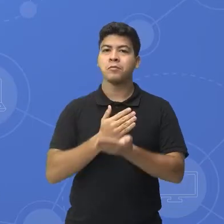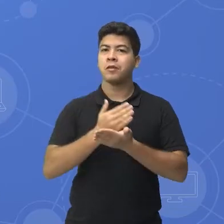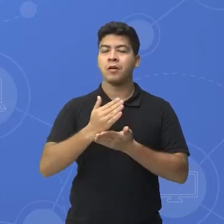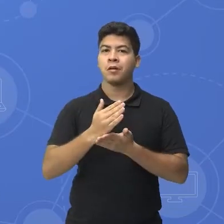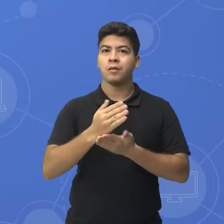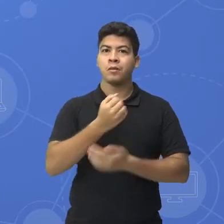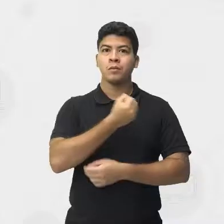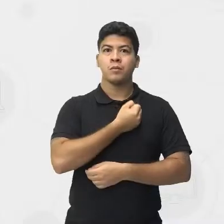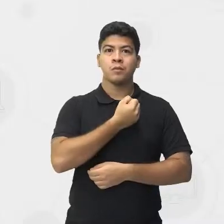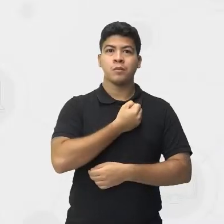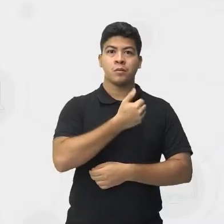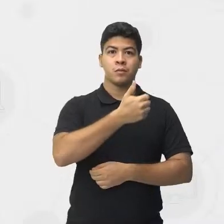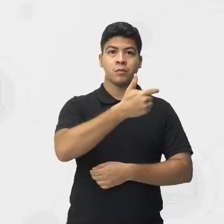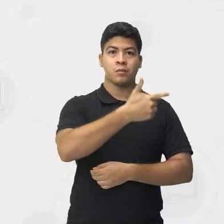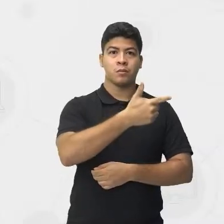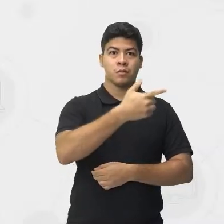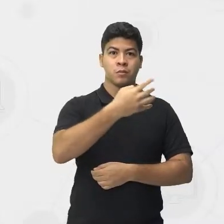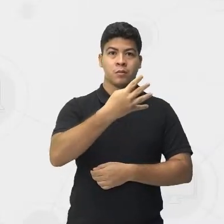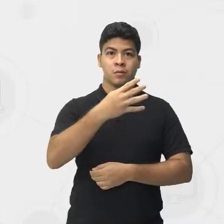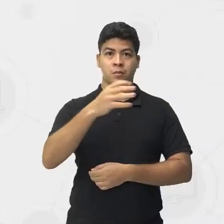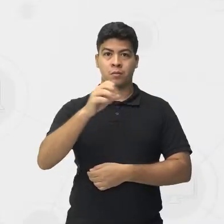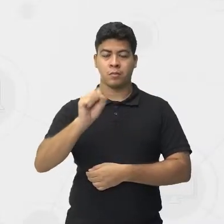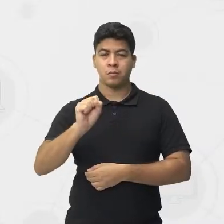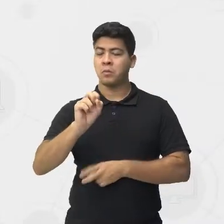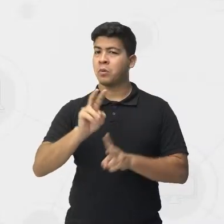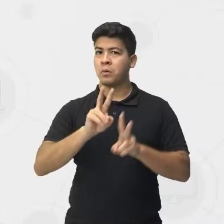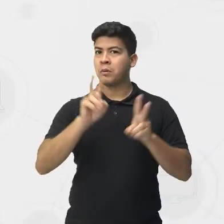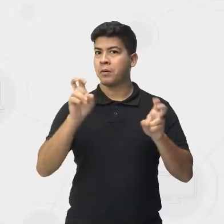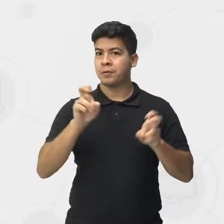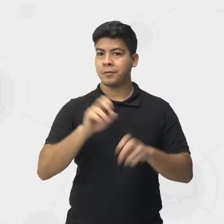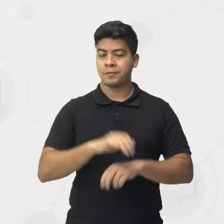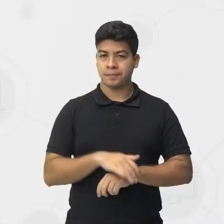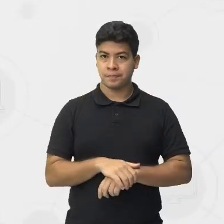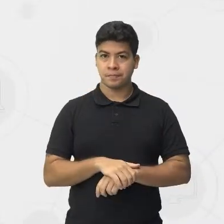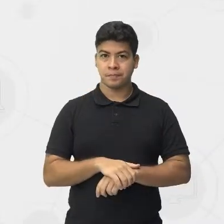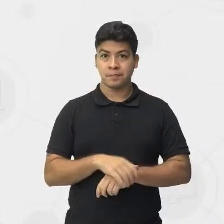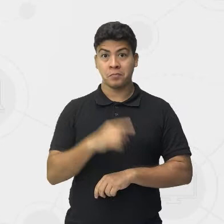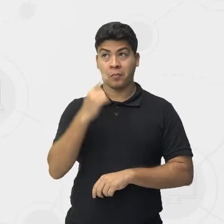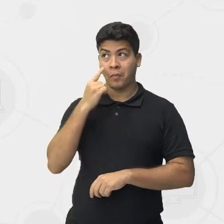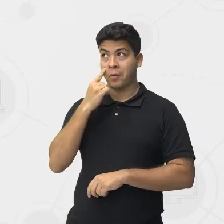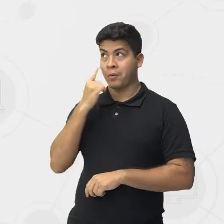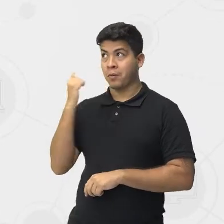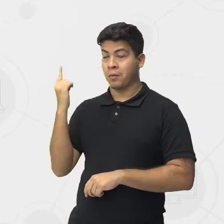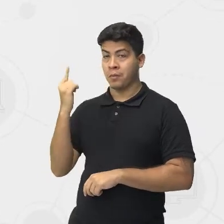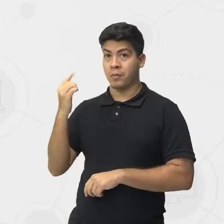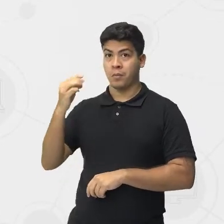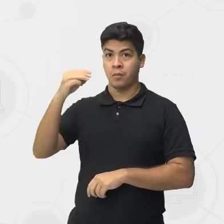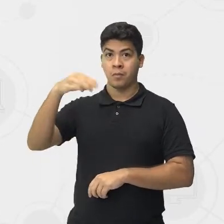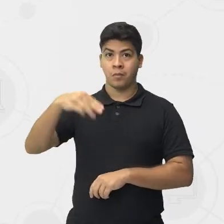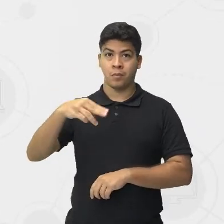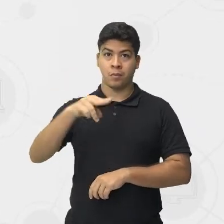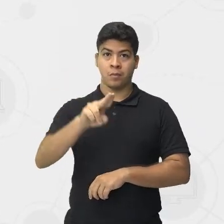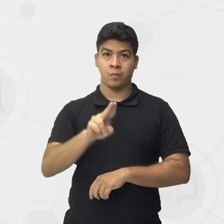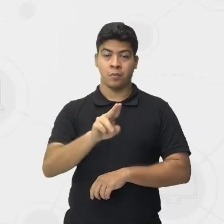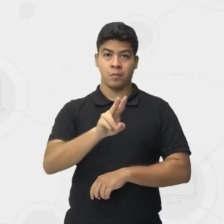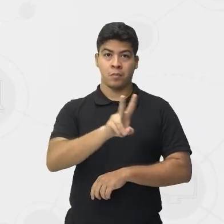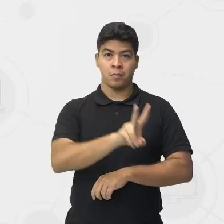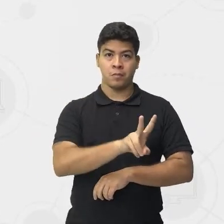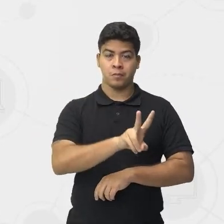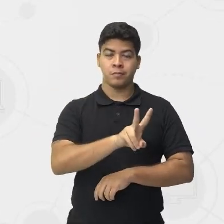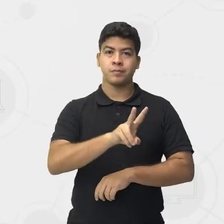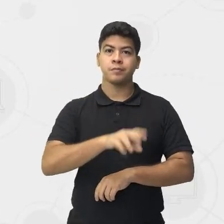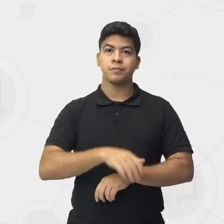aula 248, com os seguintes conteúdos. Nós vamos estudar o movimento uniformemente